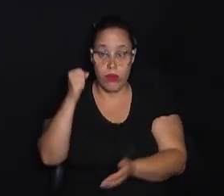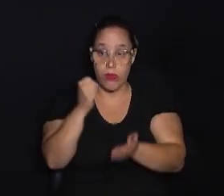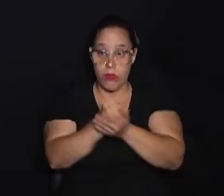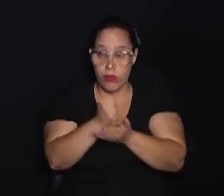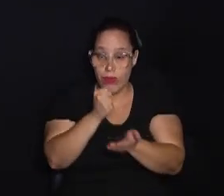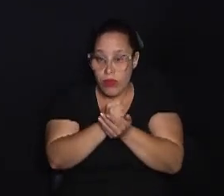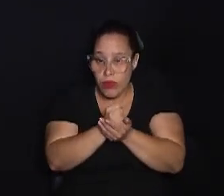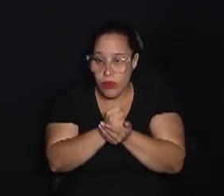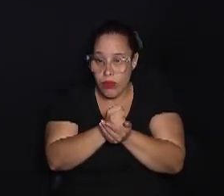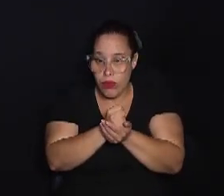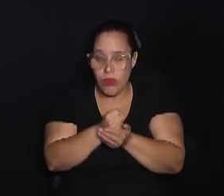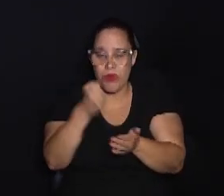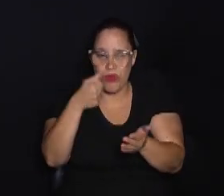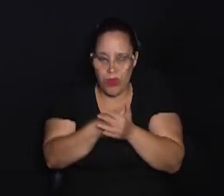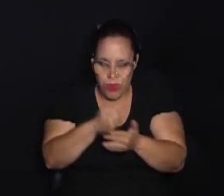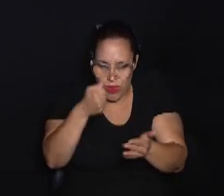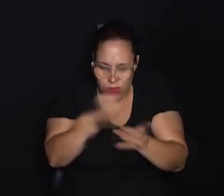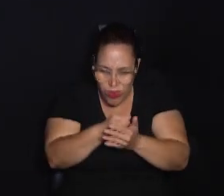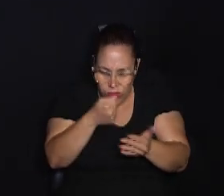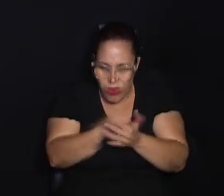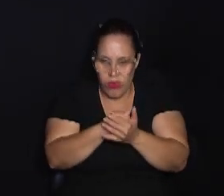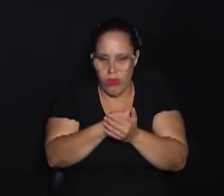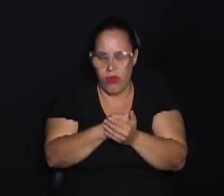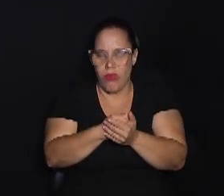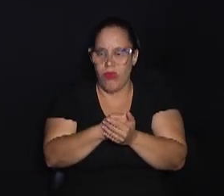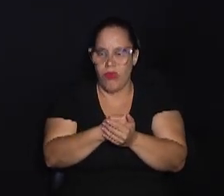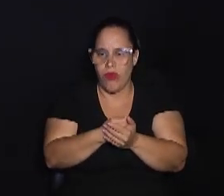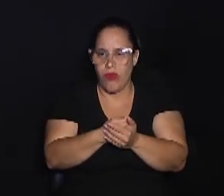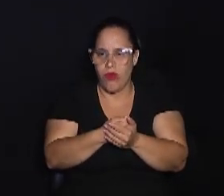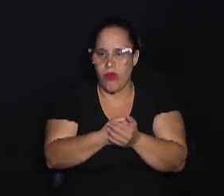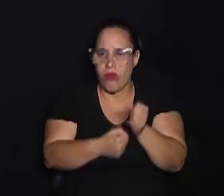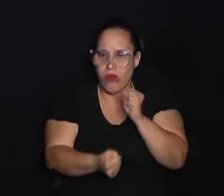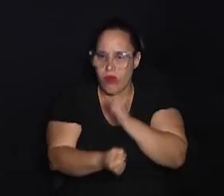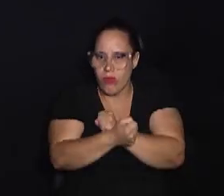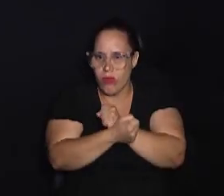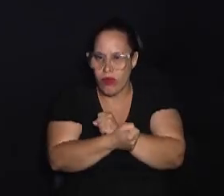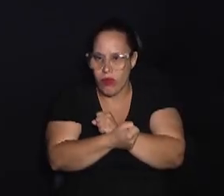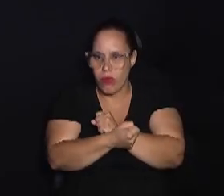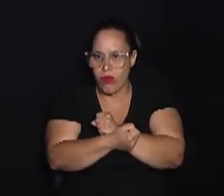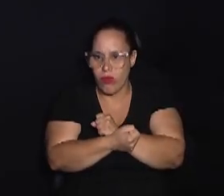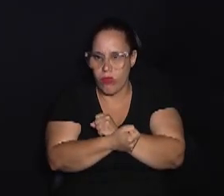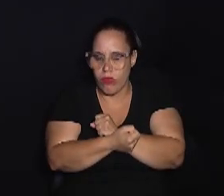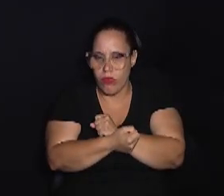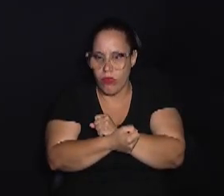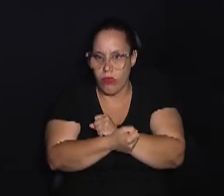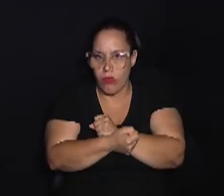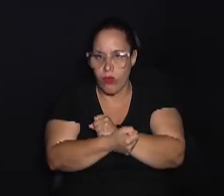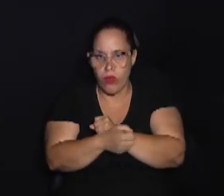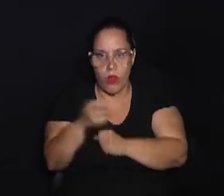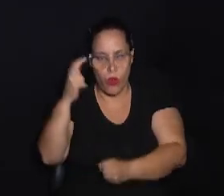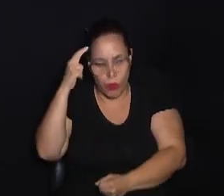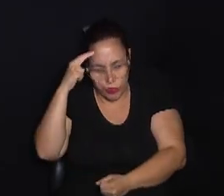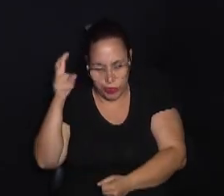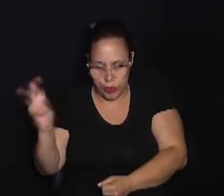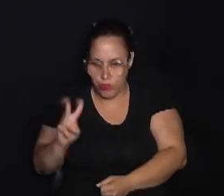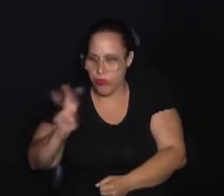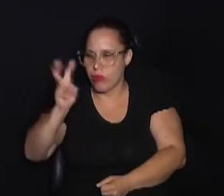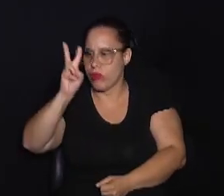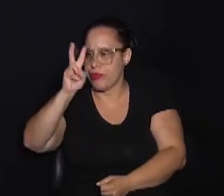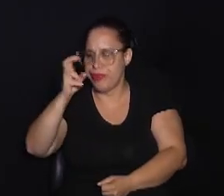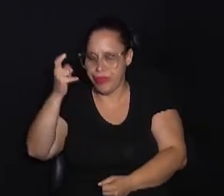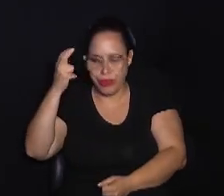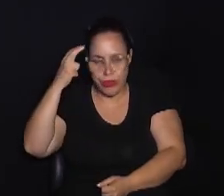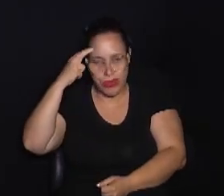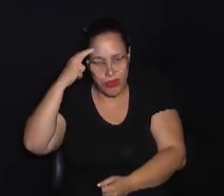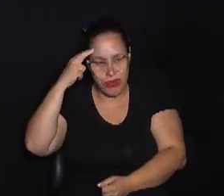de resistência e de garantir a perpetuação da cultura, a valoração da cultura,